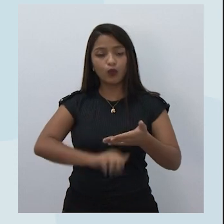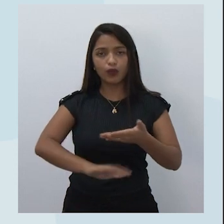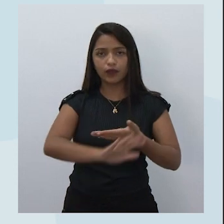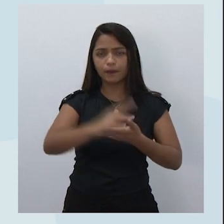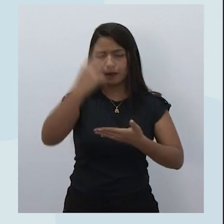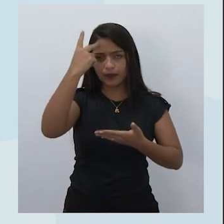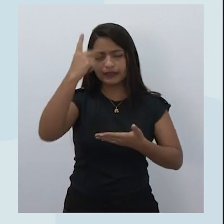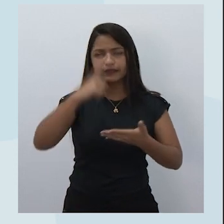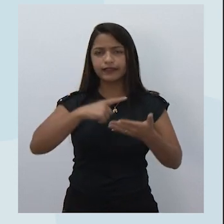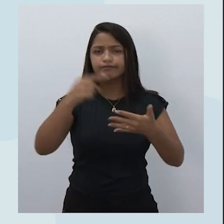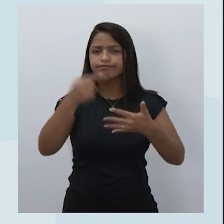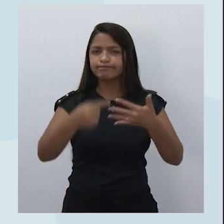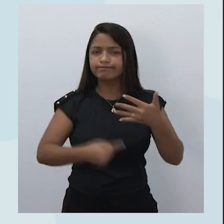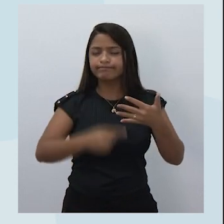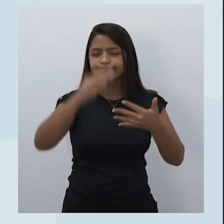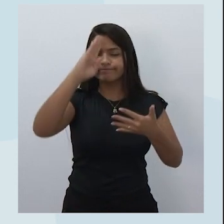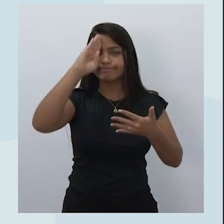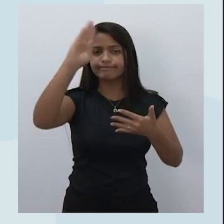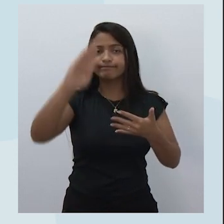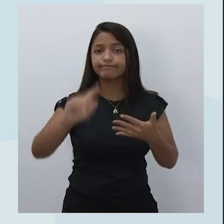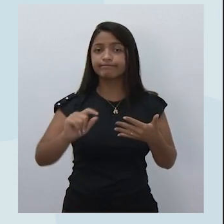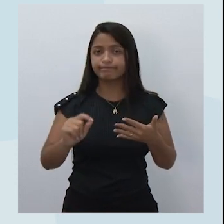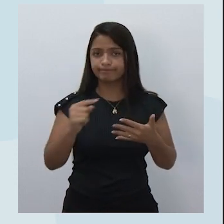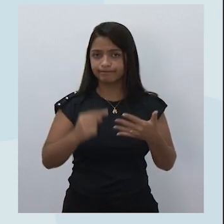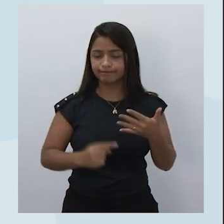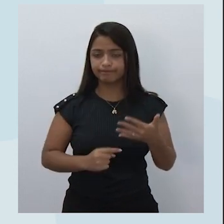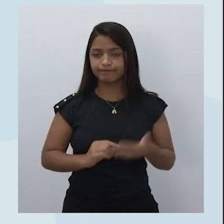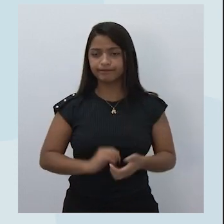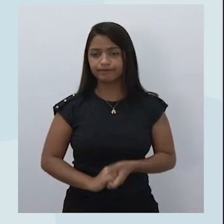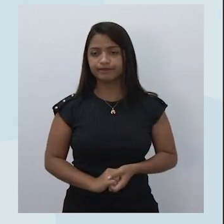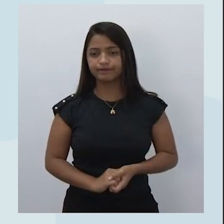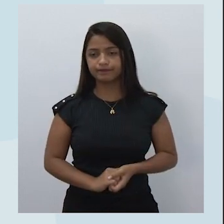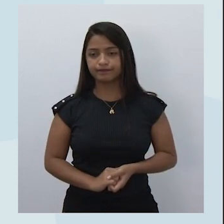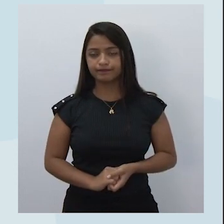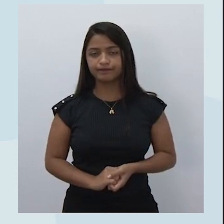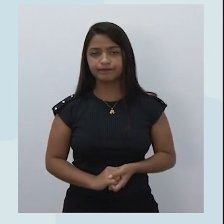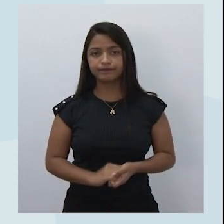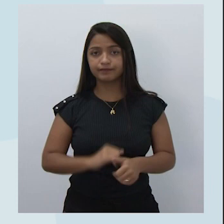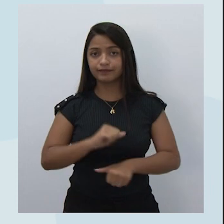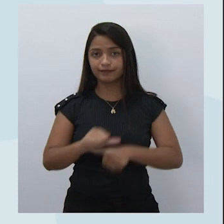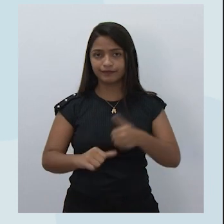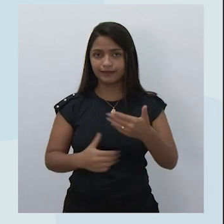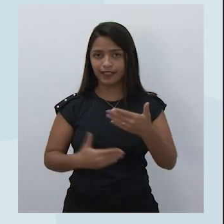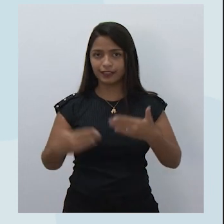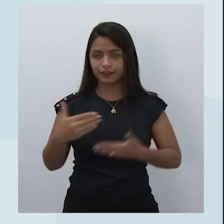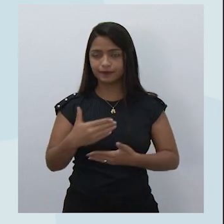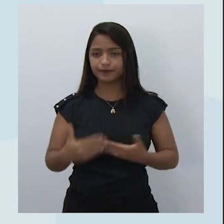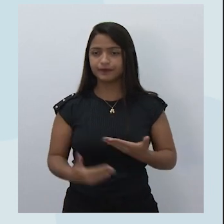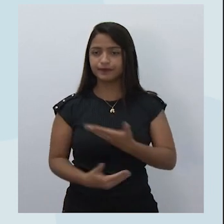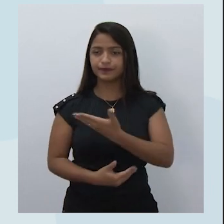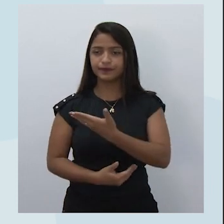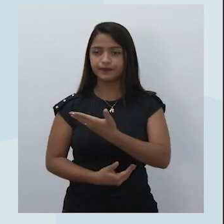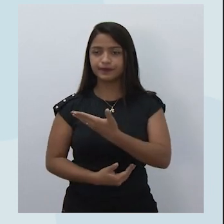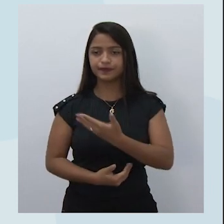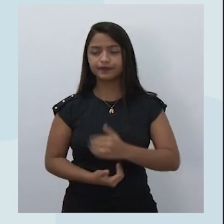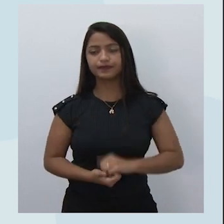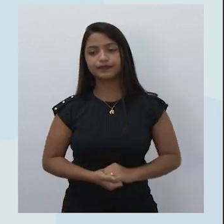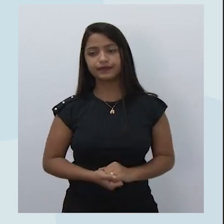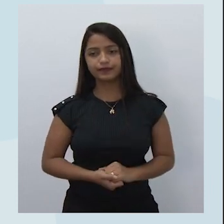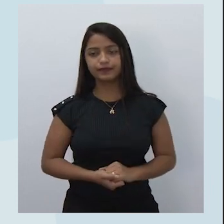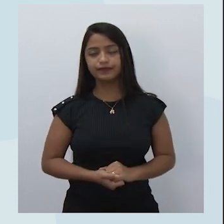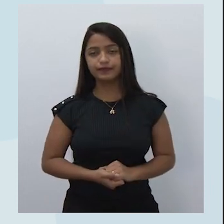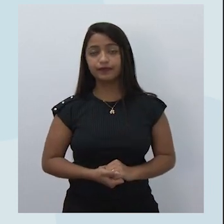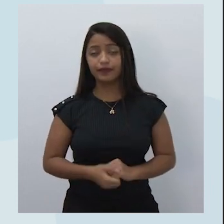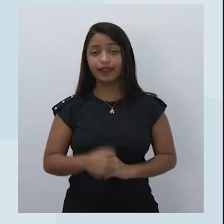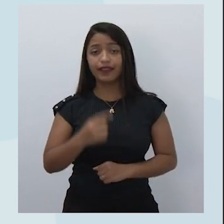currículo paulista, né? Então, assim, pode passar o próximo, por favor? Vamos já passar mais um. Isso.